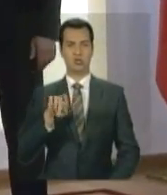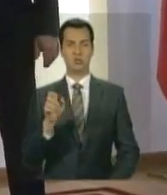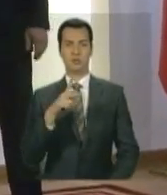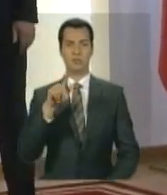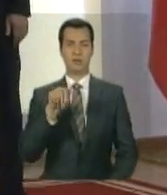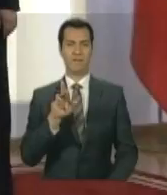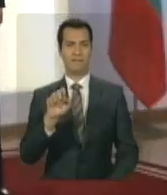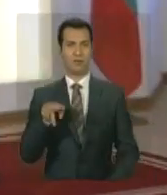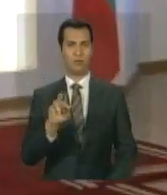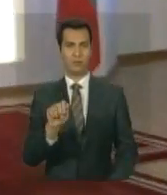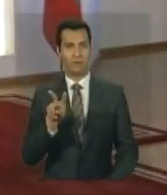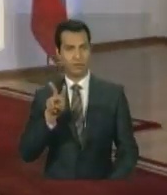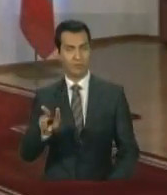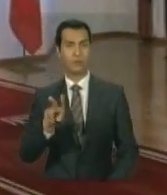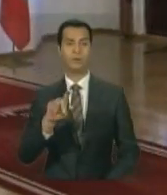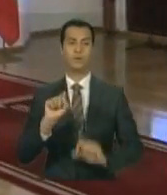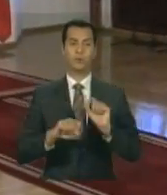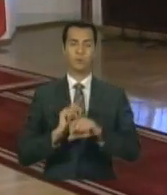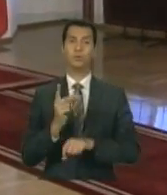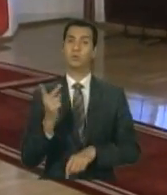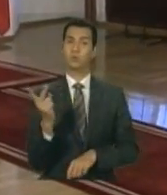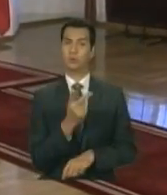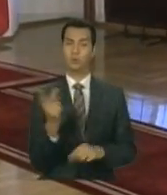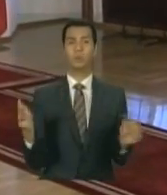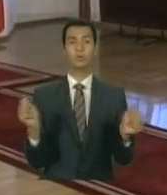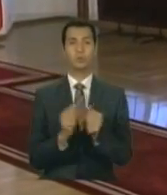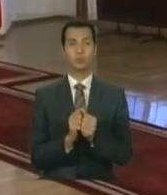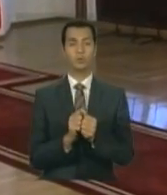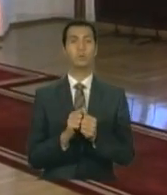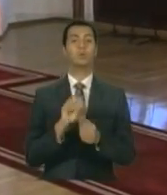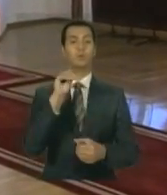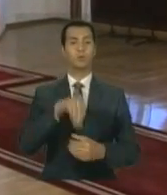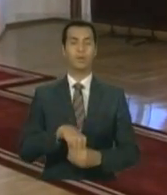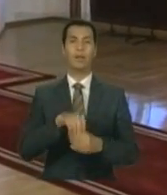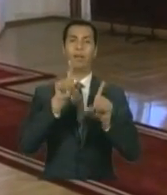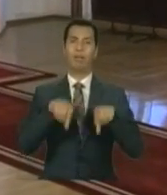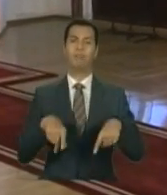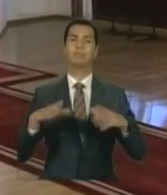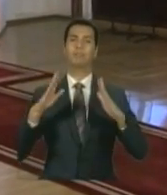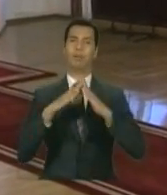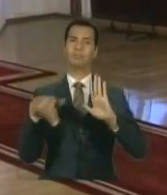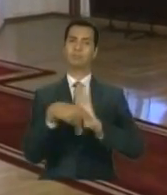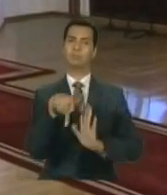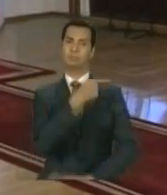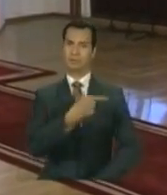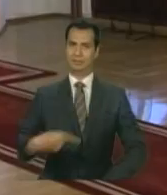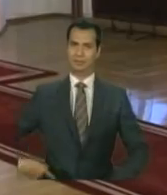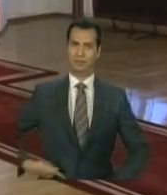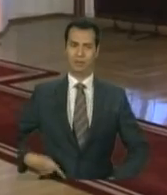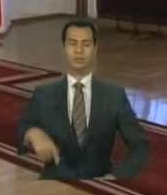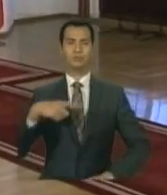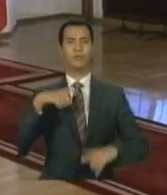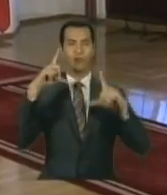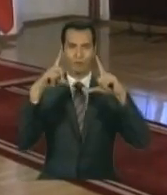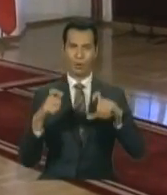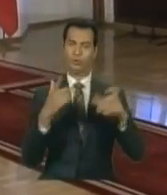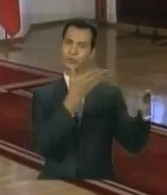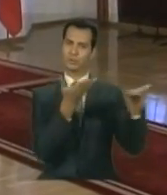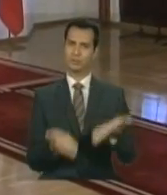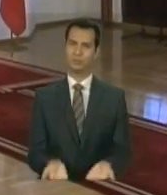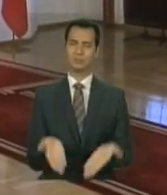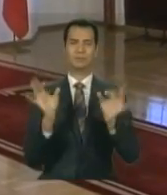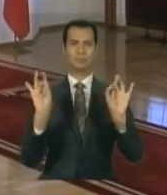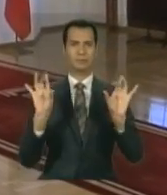George Parvanov, na sede da presidência, para onde foi feita a foto oficial de